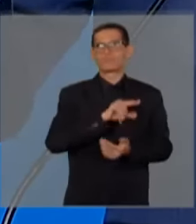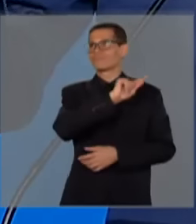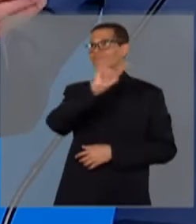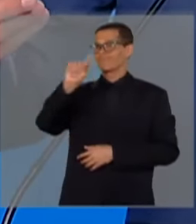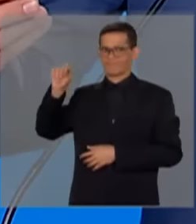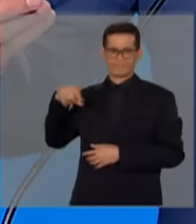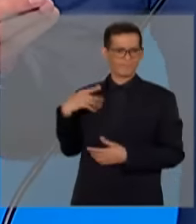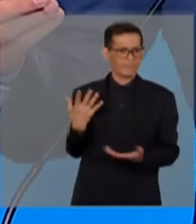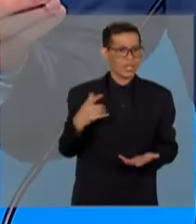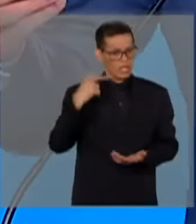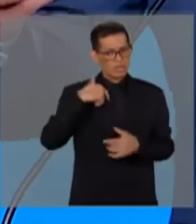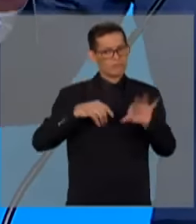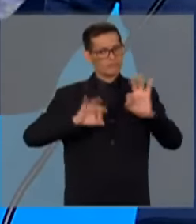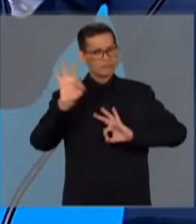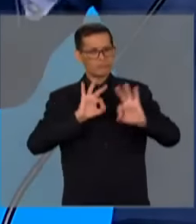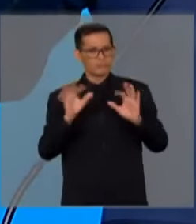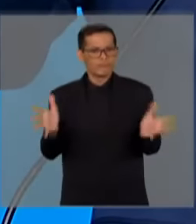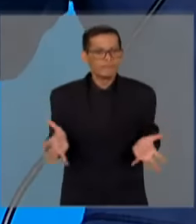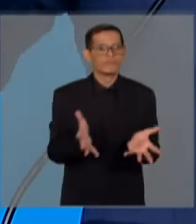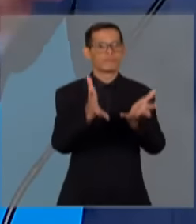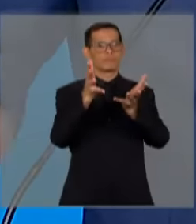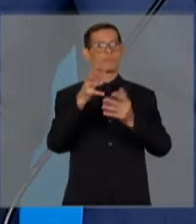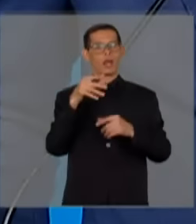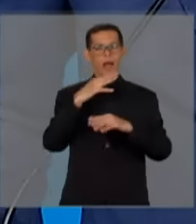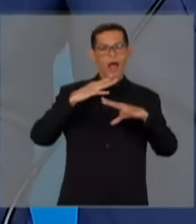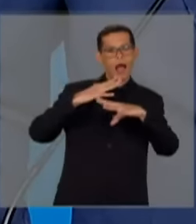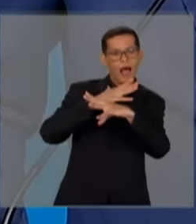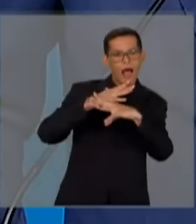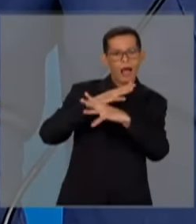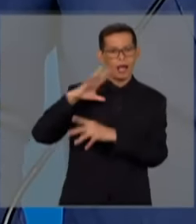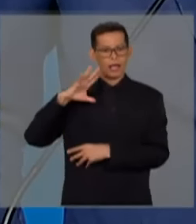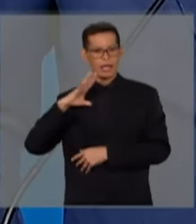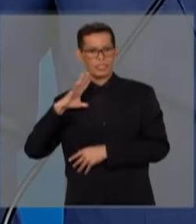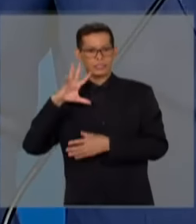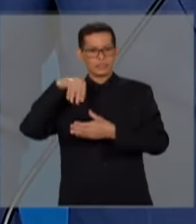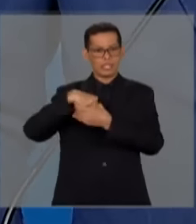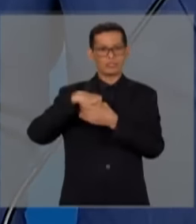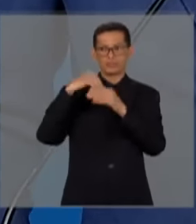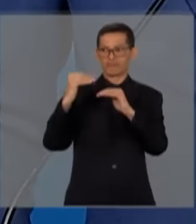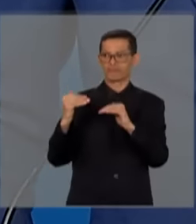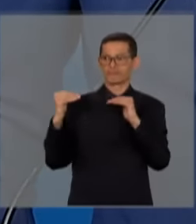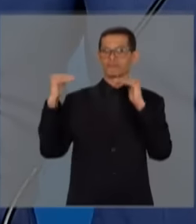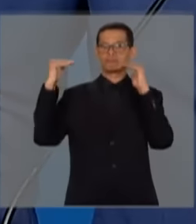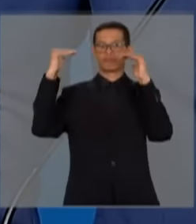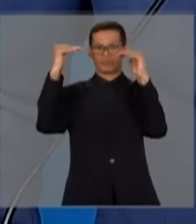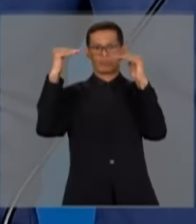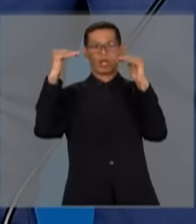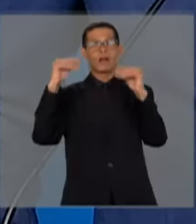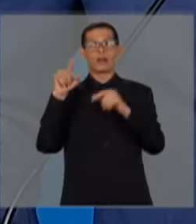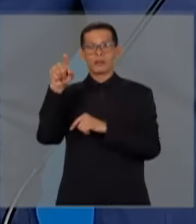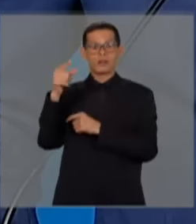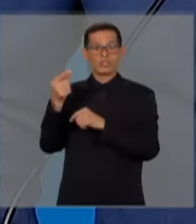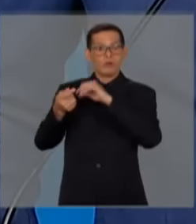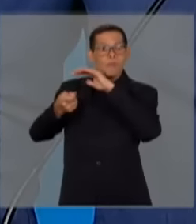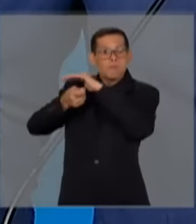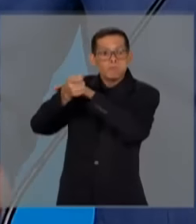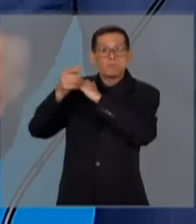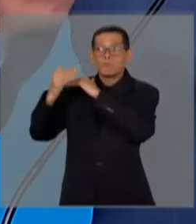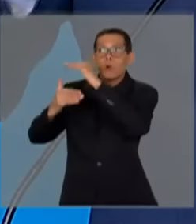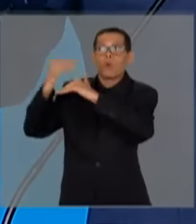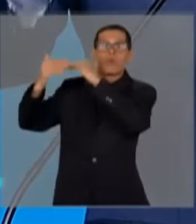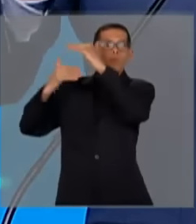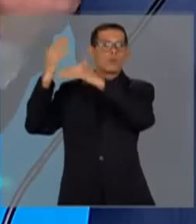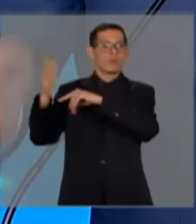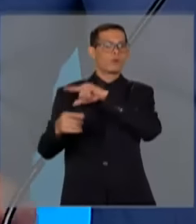eu elevei a cidade paraa classificação de triple a da Fit que Agência Internacional alto nível de investimento baixo nível de divilo nós